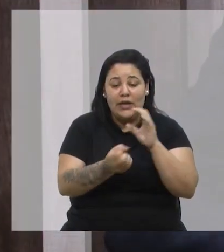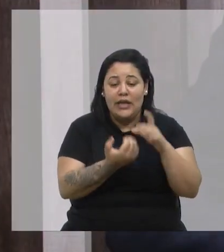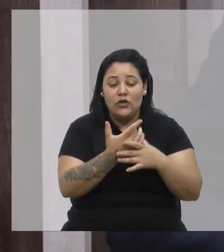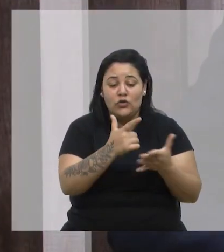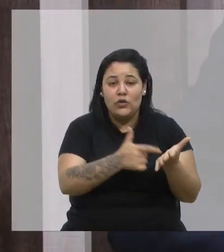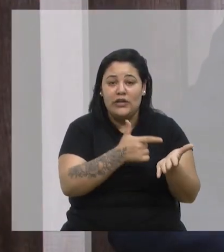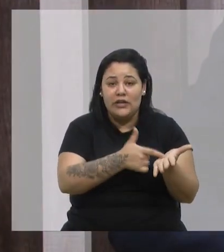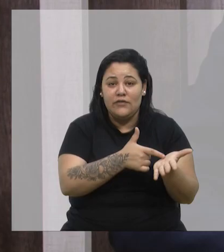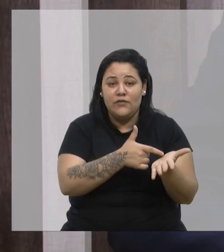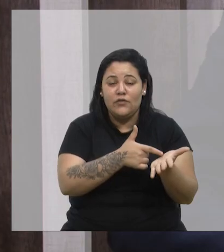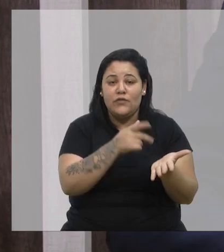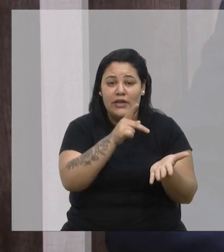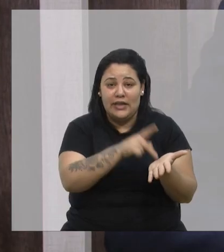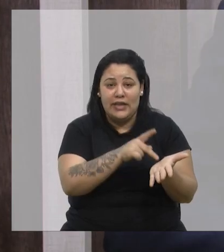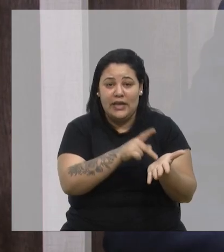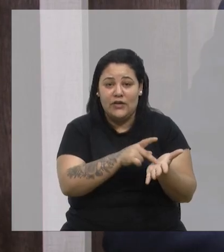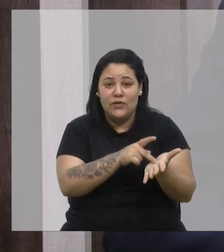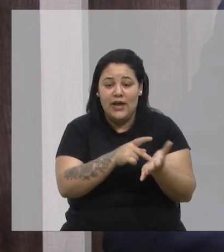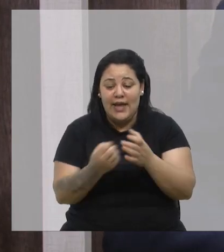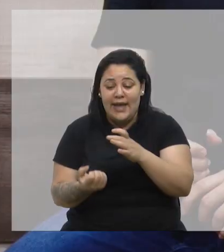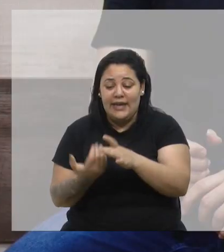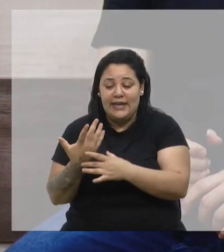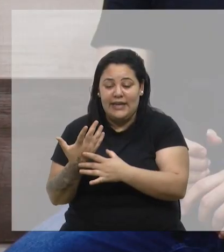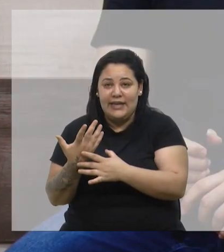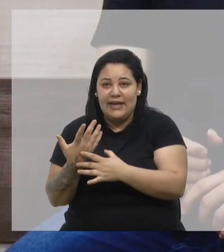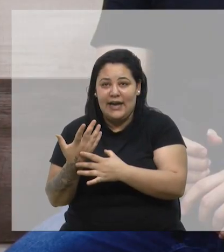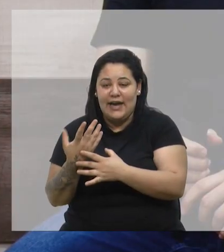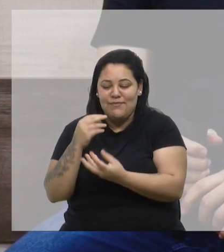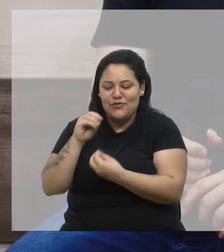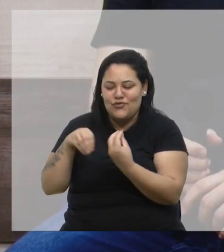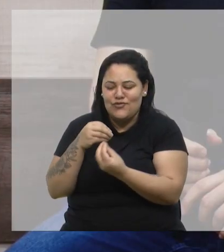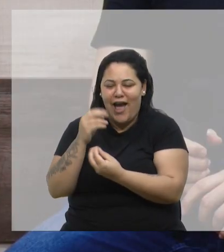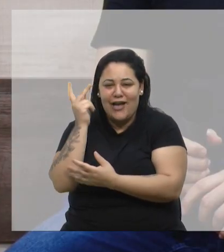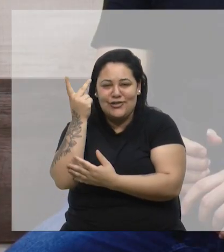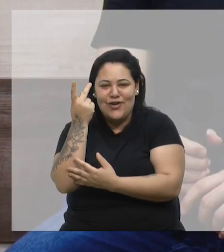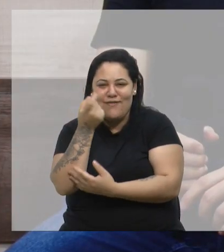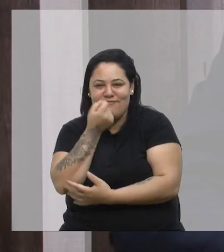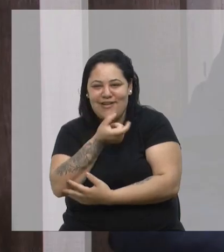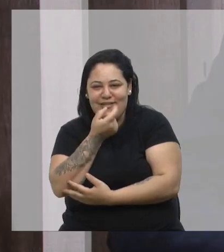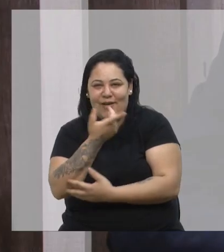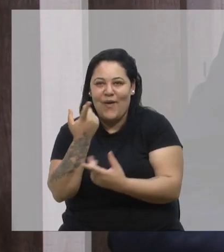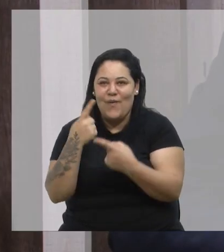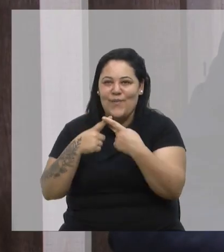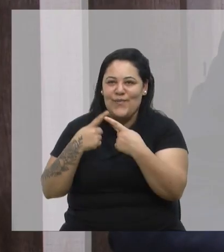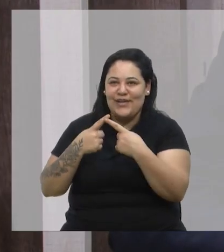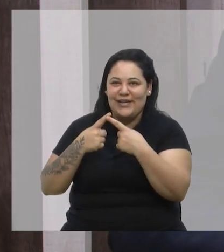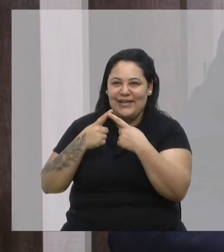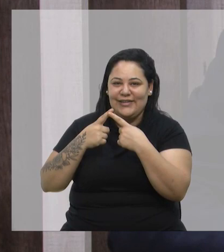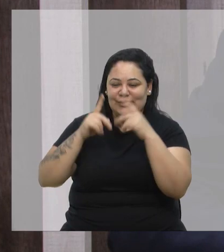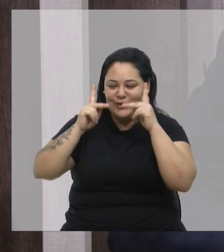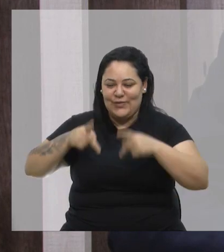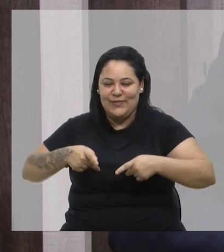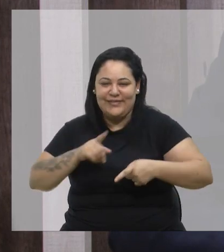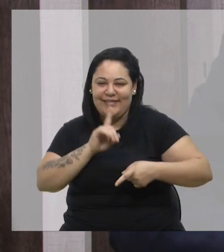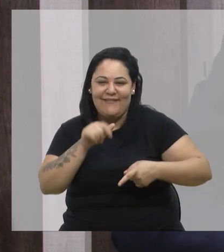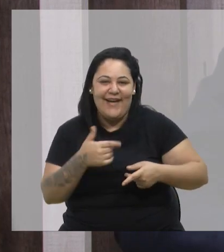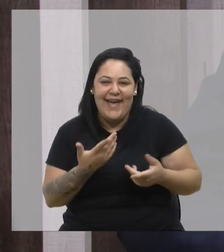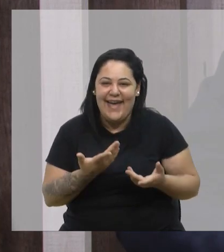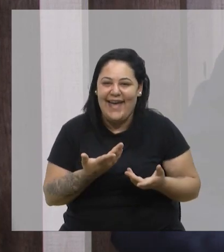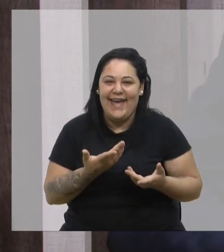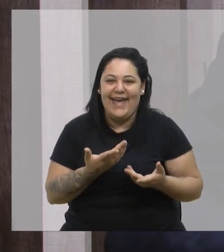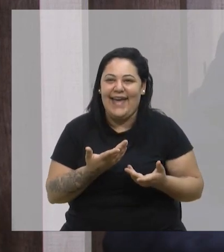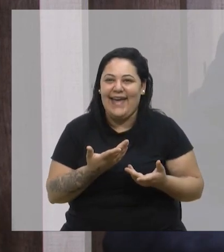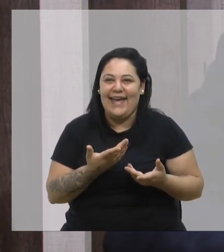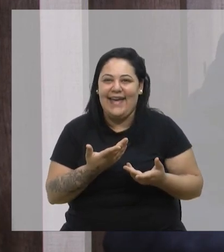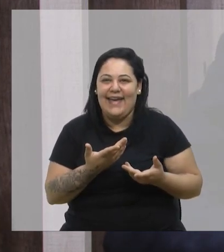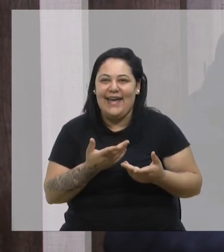próprio Machado construa sua alegoria em sátira, de que daqui a pouco o ser humano não é tão fantástico